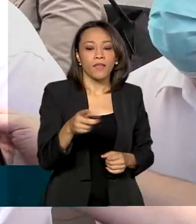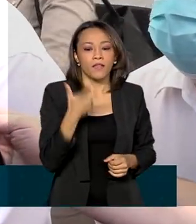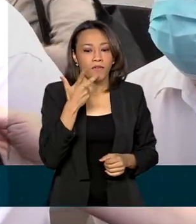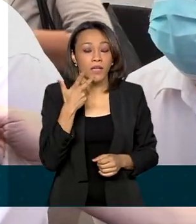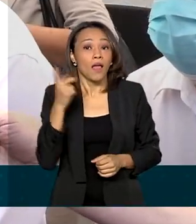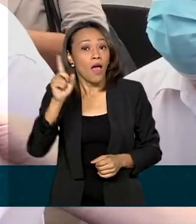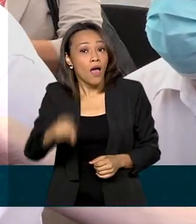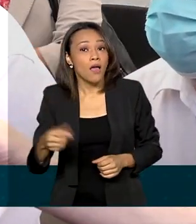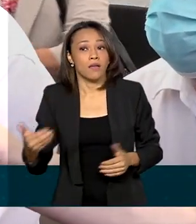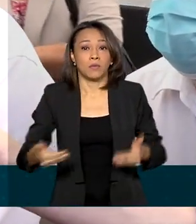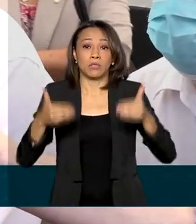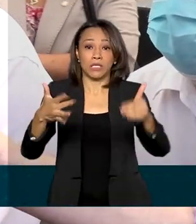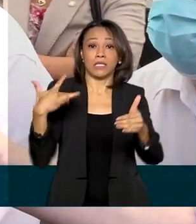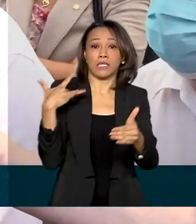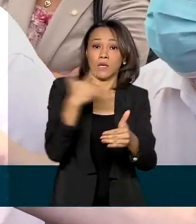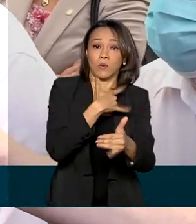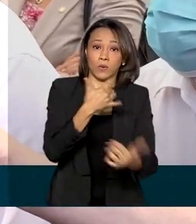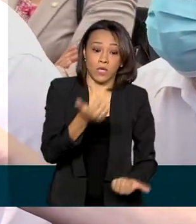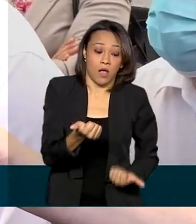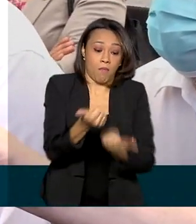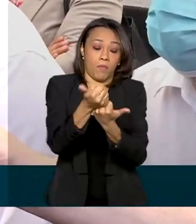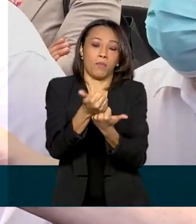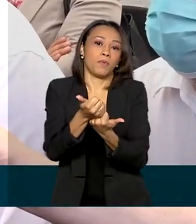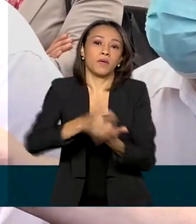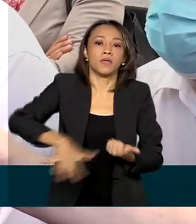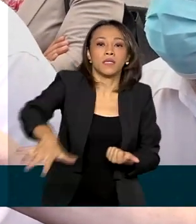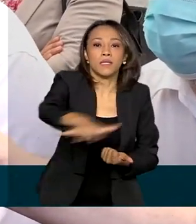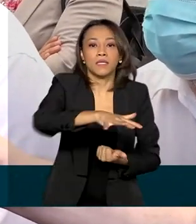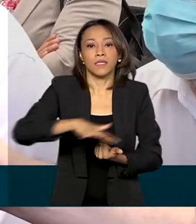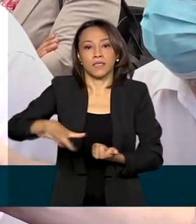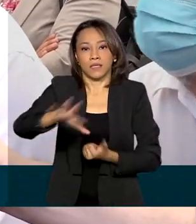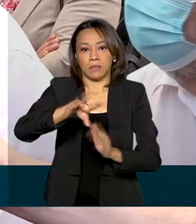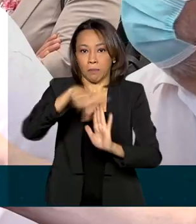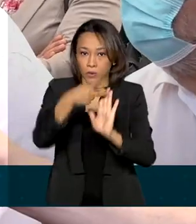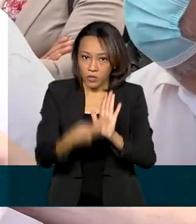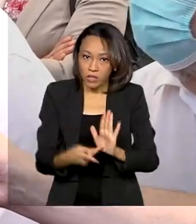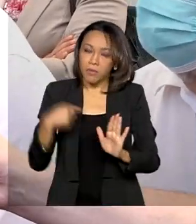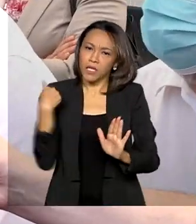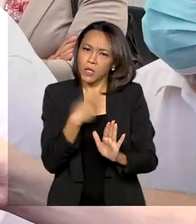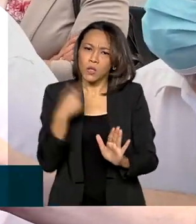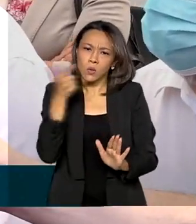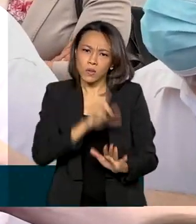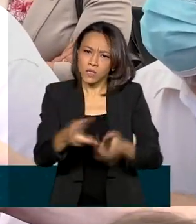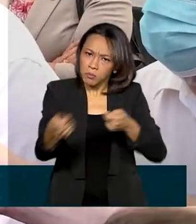é o ministério da saúde apoiando projetos de Vanguarda para que possamos ter o controle da rua virose no